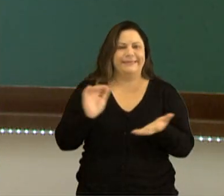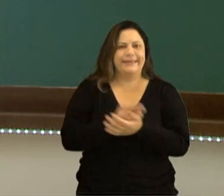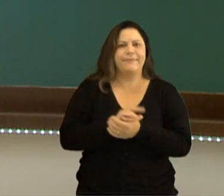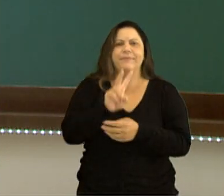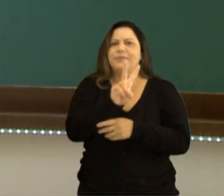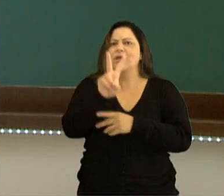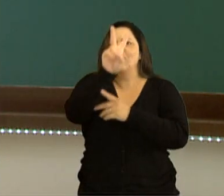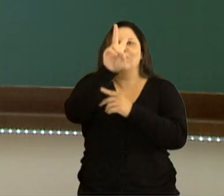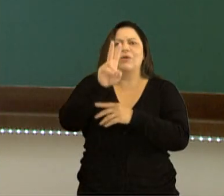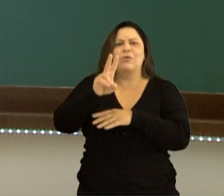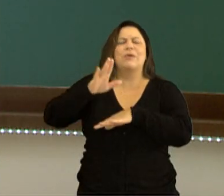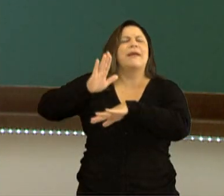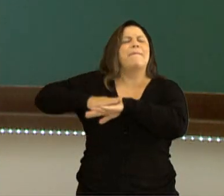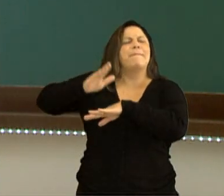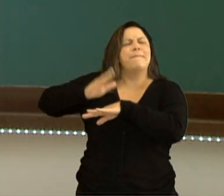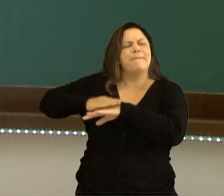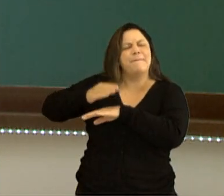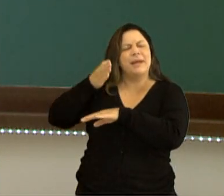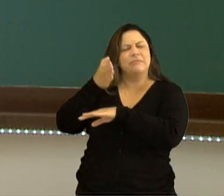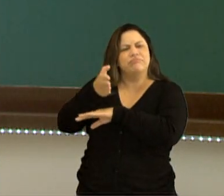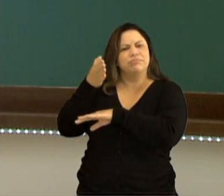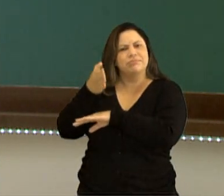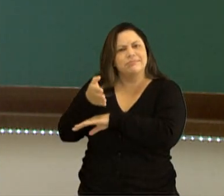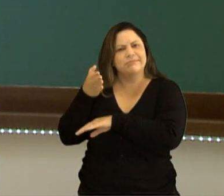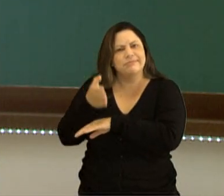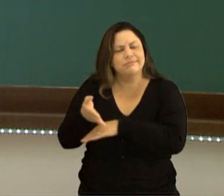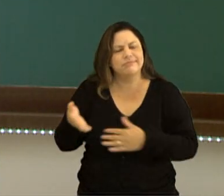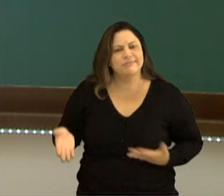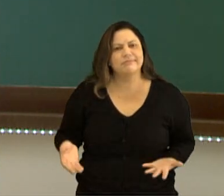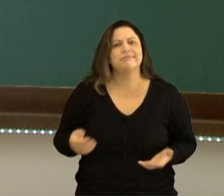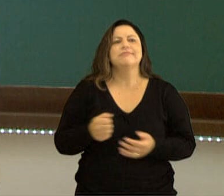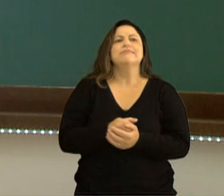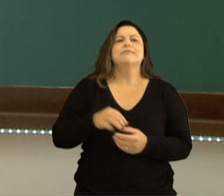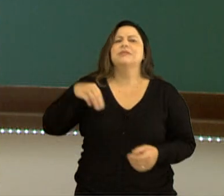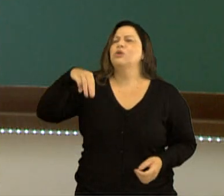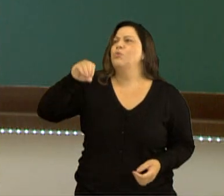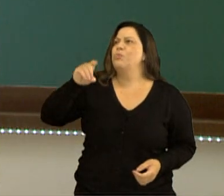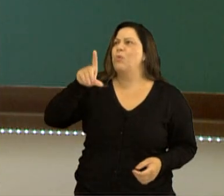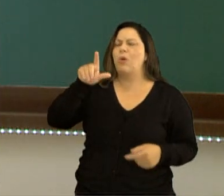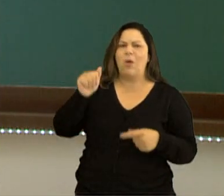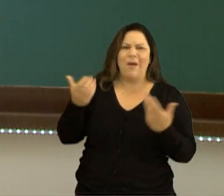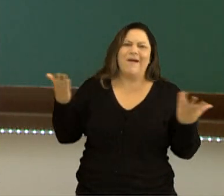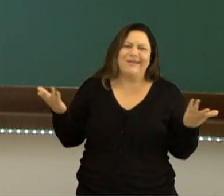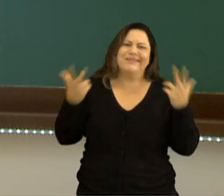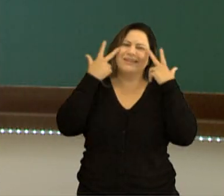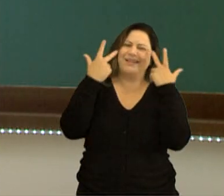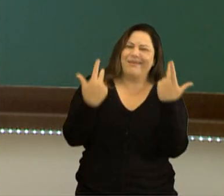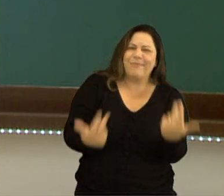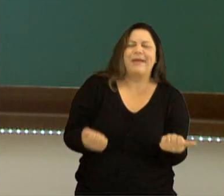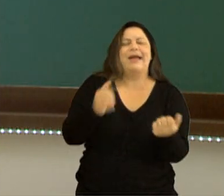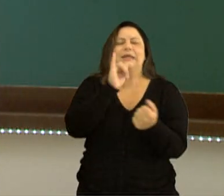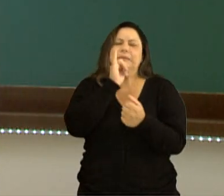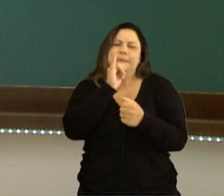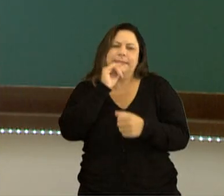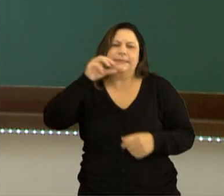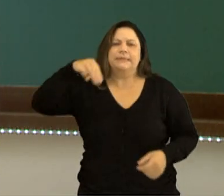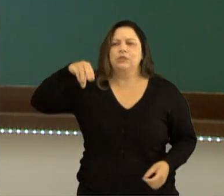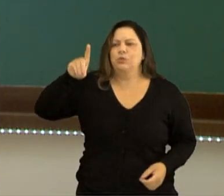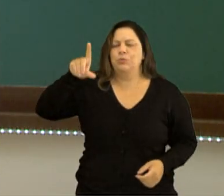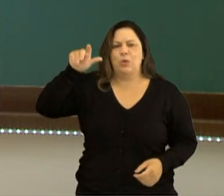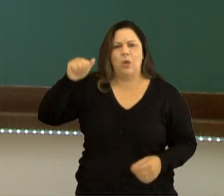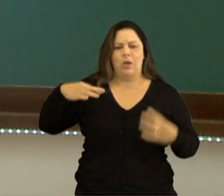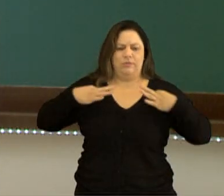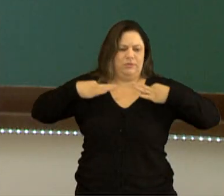que mais aparece, né? Um valor que esse termo moda é muito comum a gente falar, né? Moda de roupa. Porque a